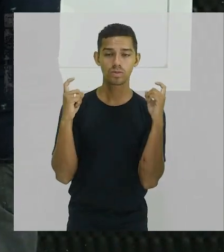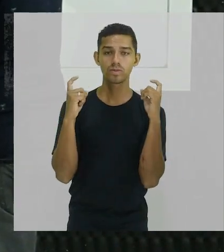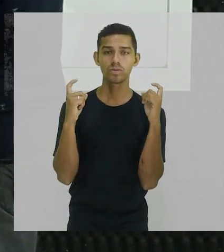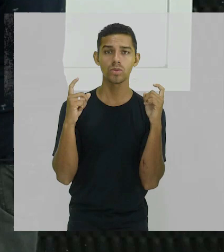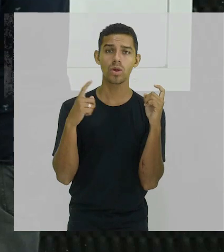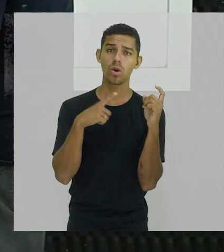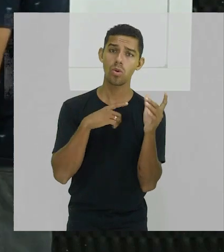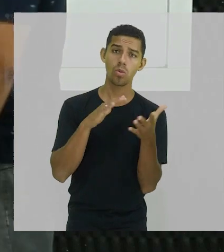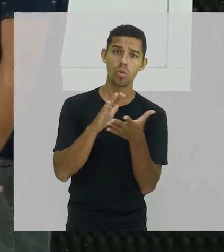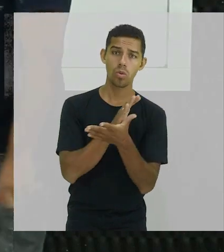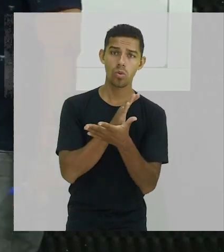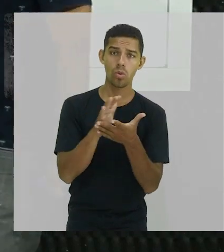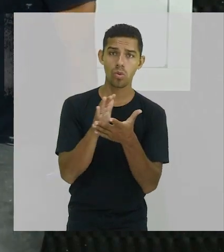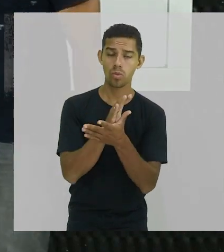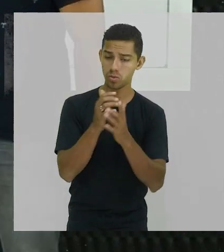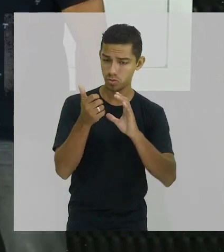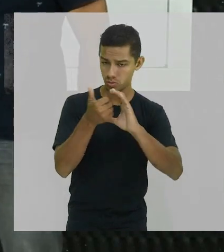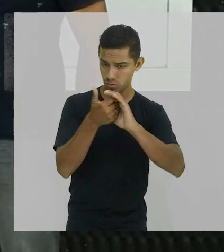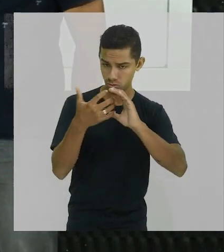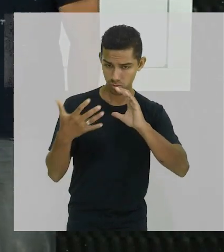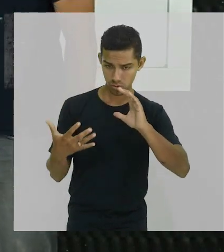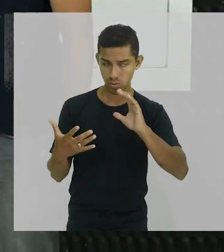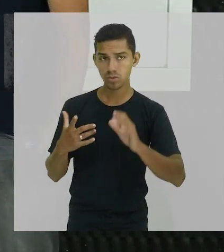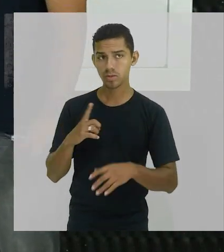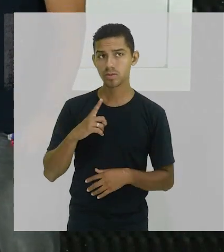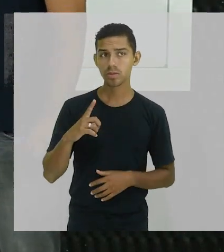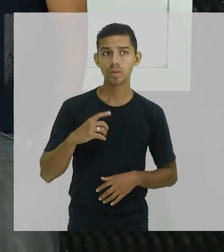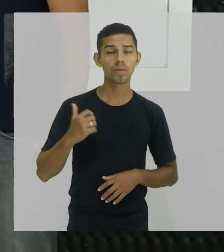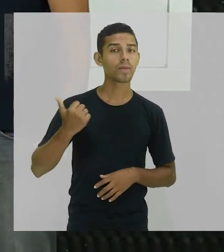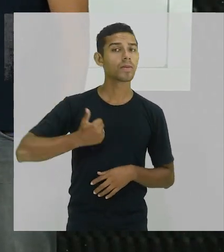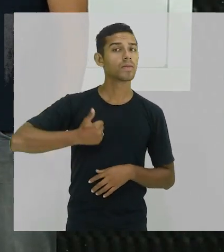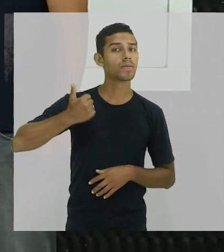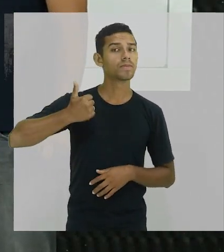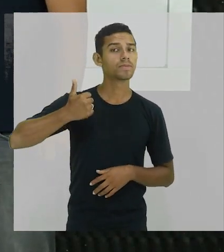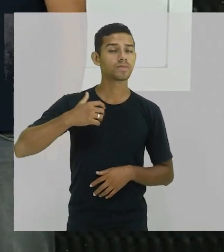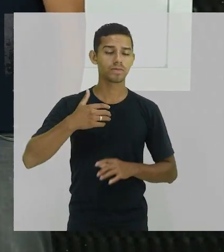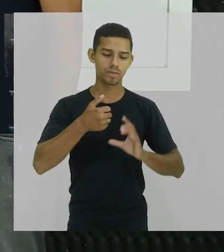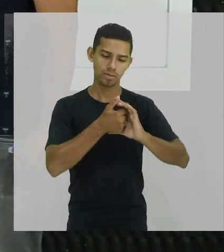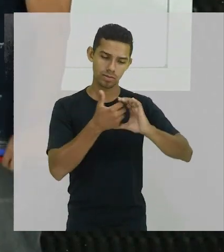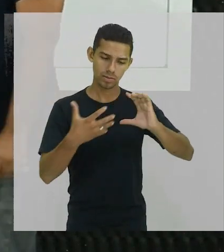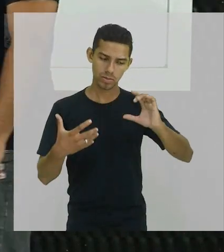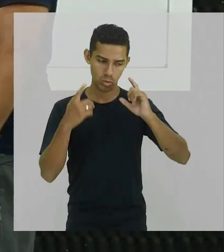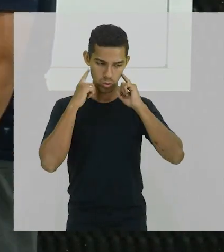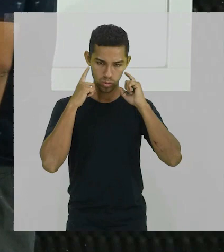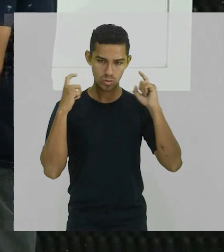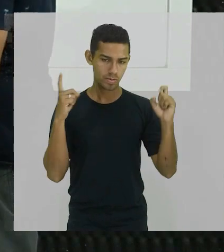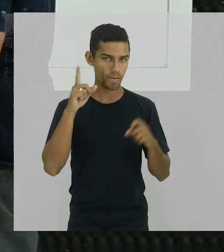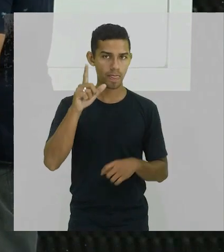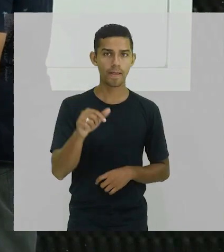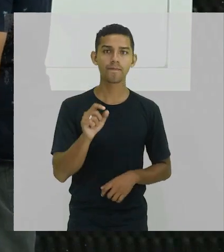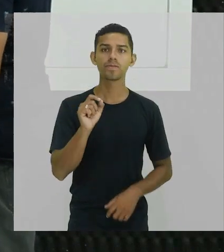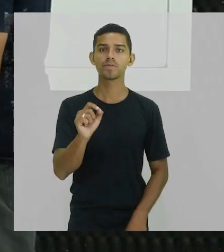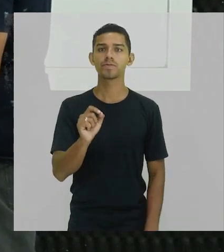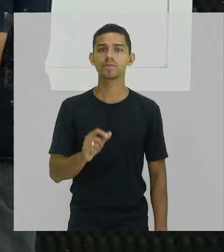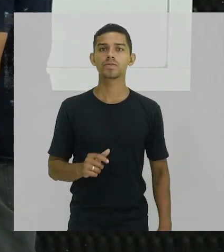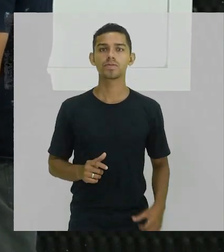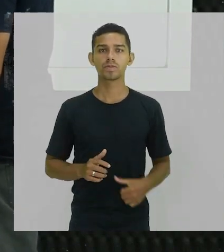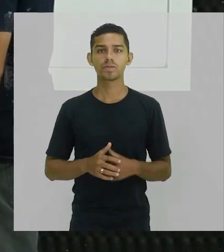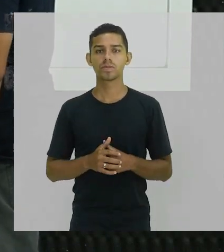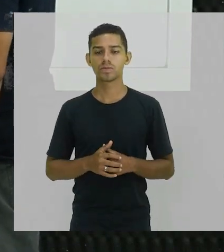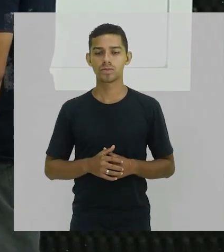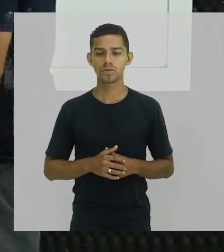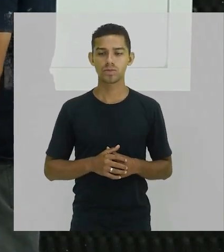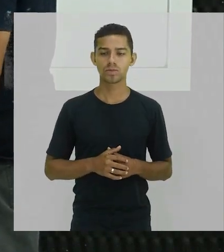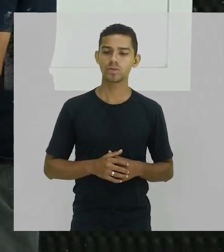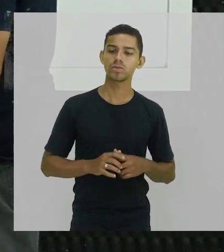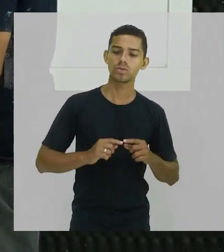ele tem algumas características, certo? A primeira característica do som é, não é, a